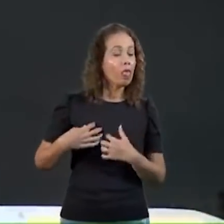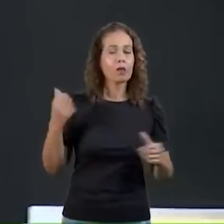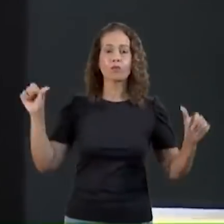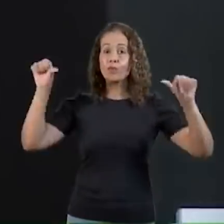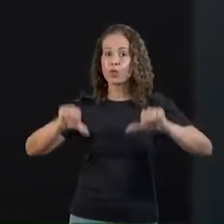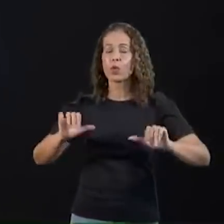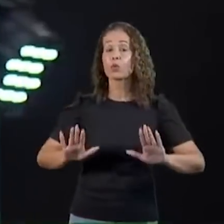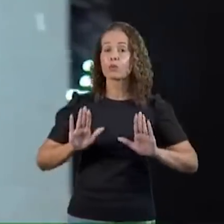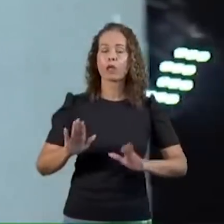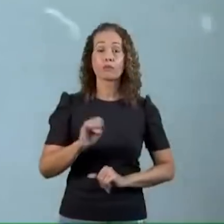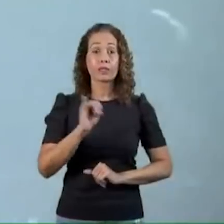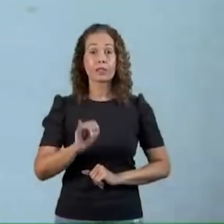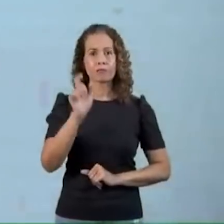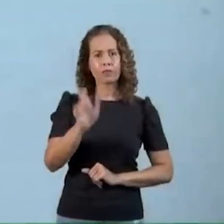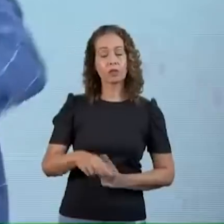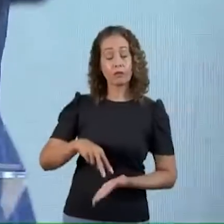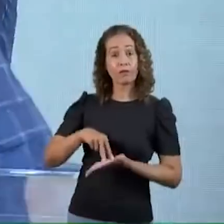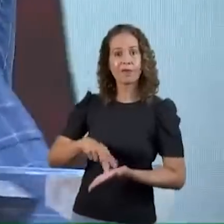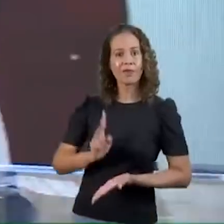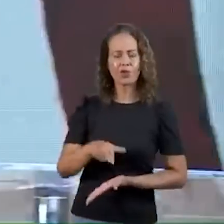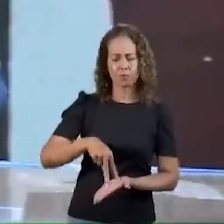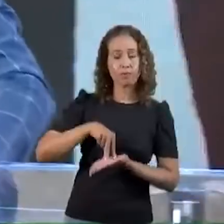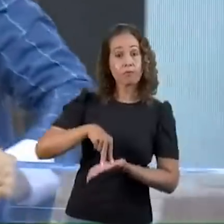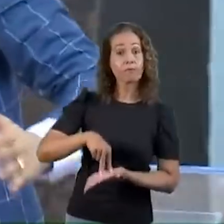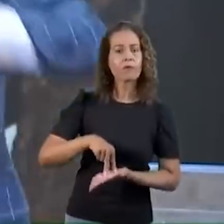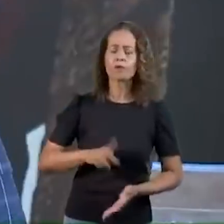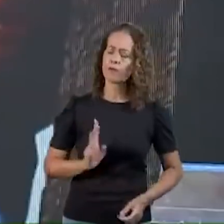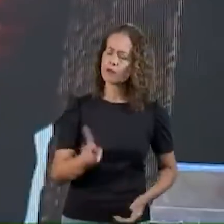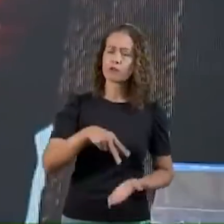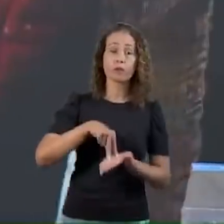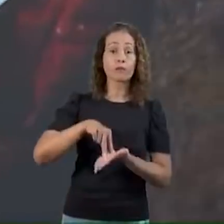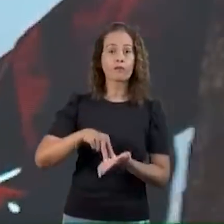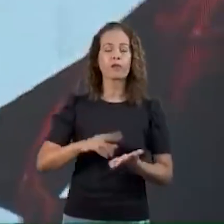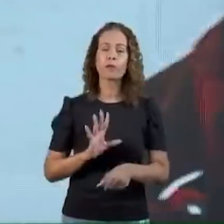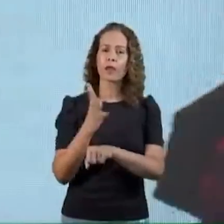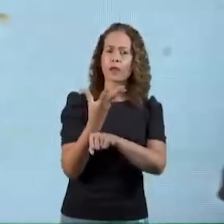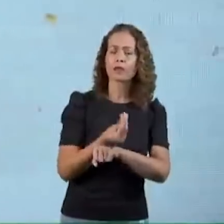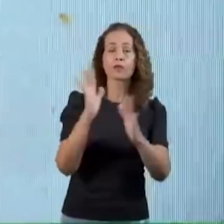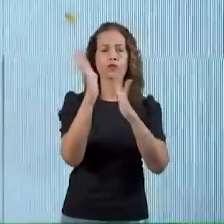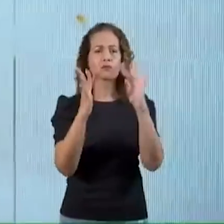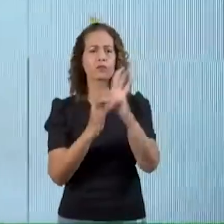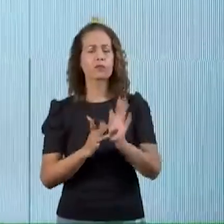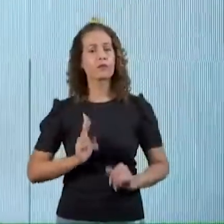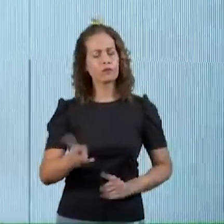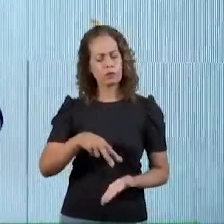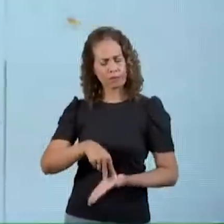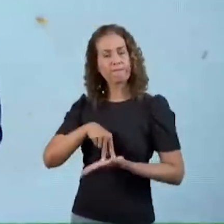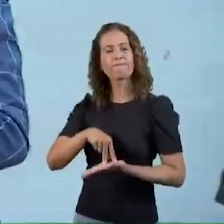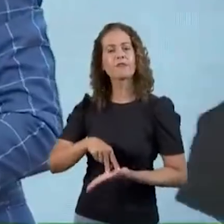mas aquilo que ela firme continuou de pé e vai continuar de pé, e a igreja de Jesus não vai ser abalada.